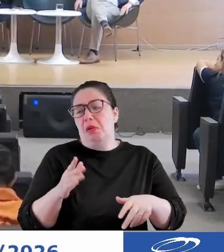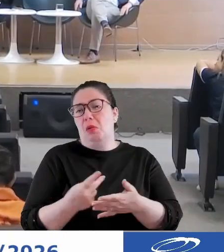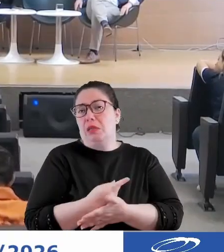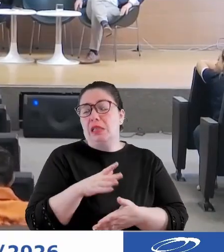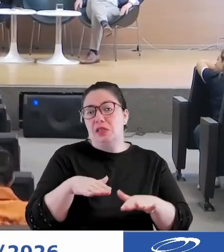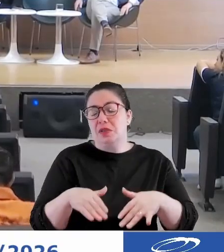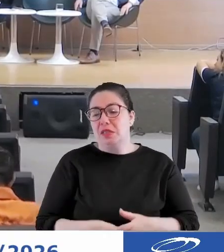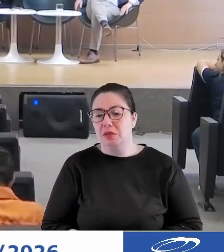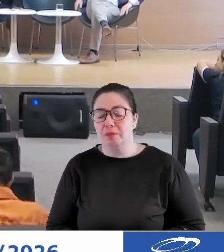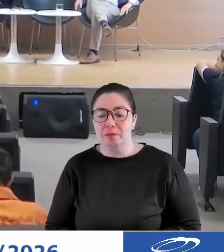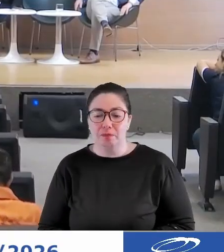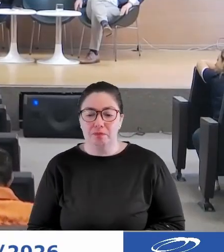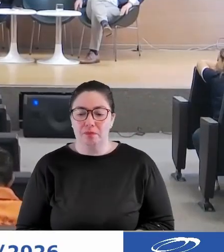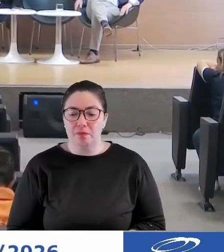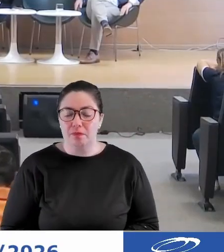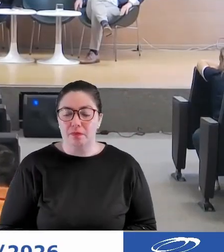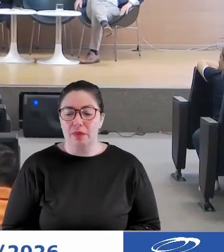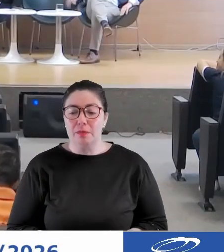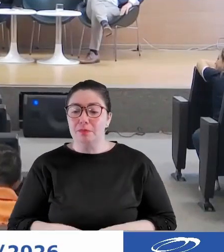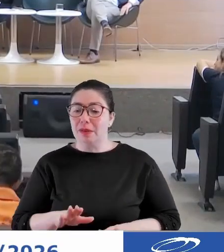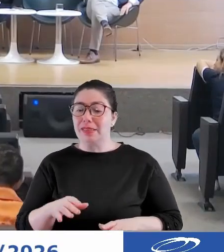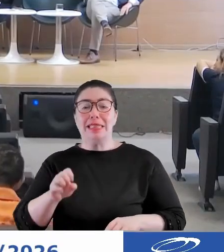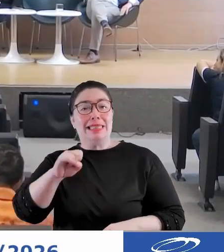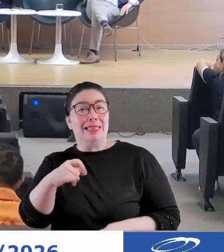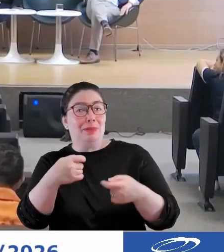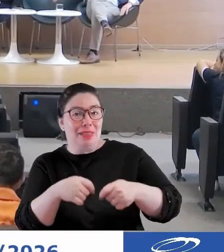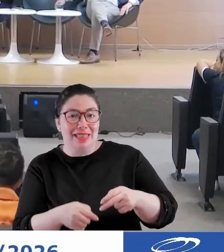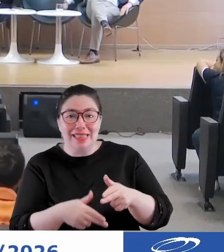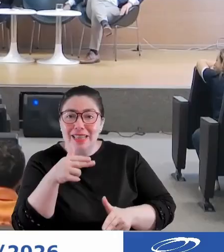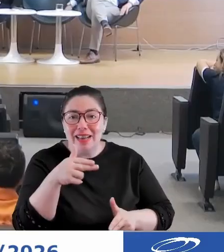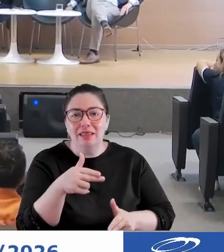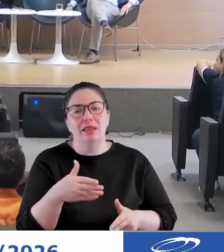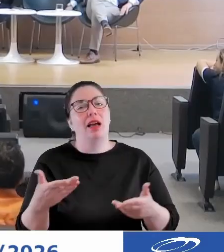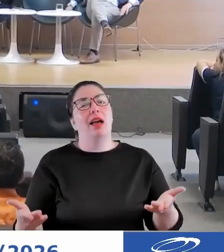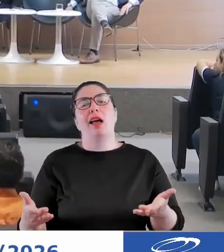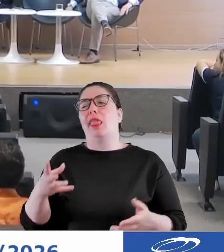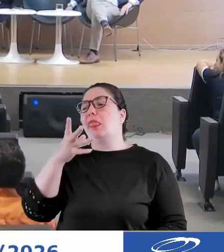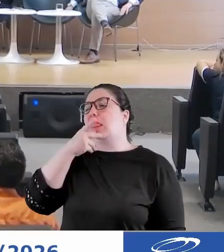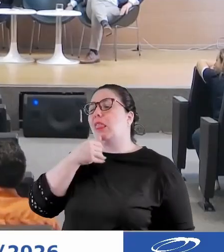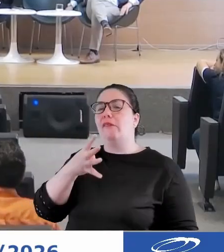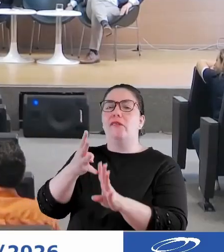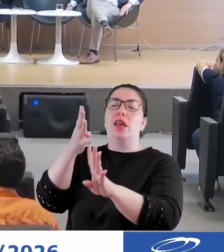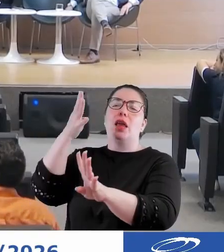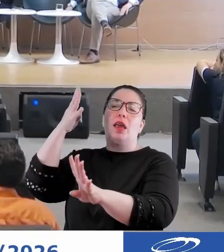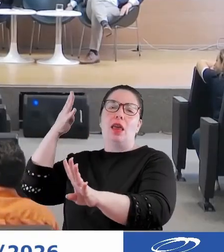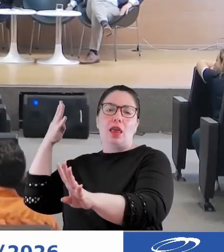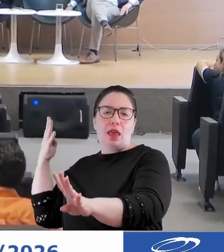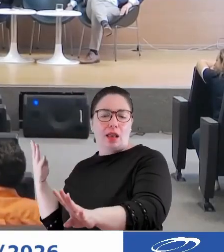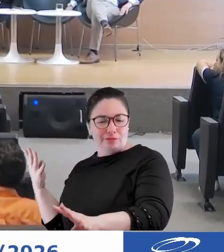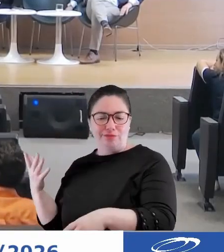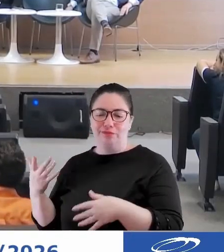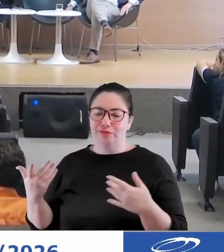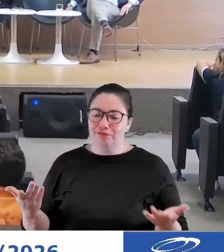uma necessidade de abordagem cirúrgica, aí vai cair no cisreg, aí vai regular, aí vai não sei, é aquele inferno,